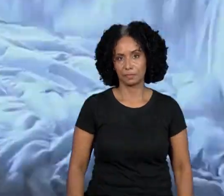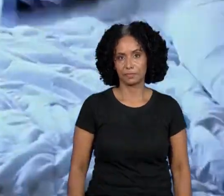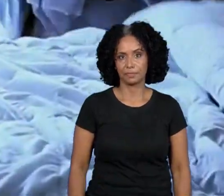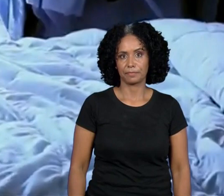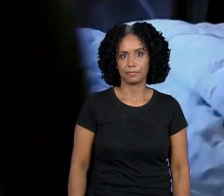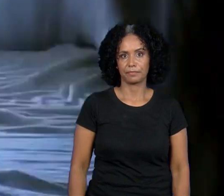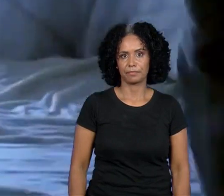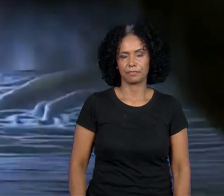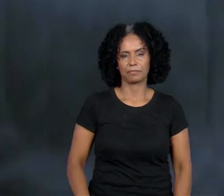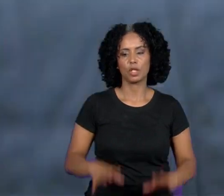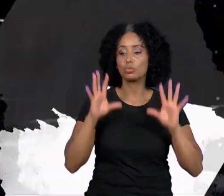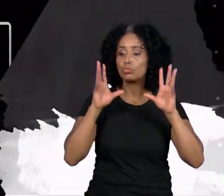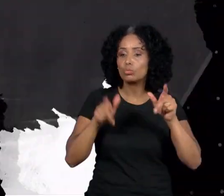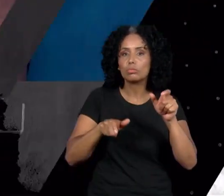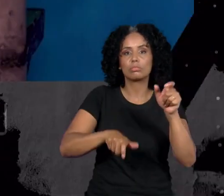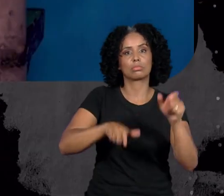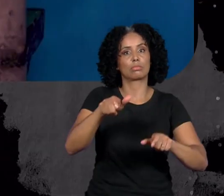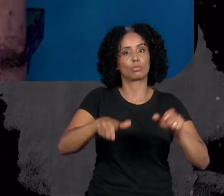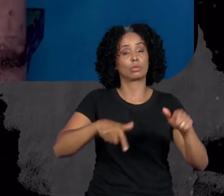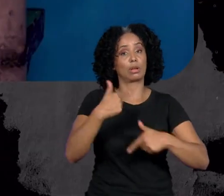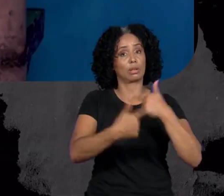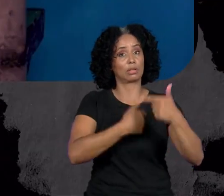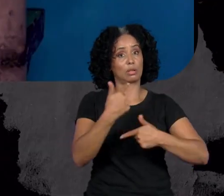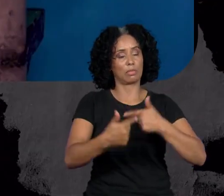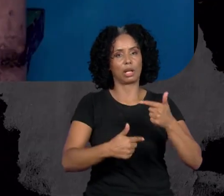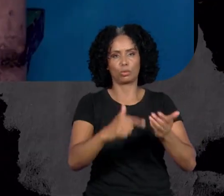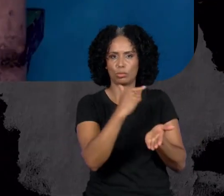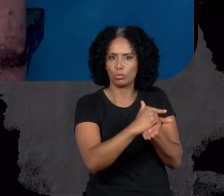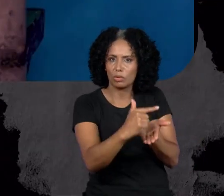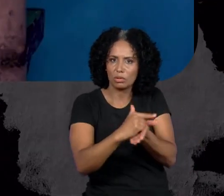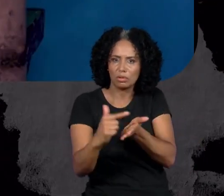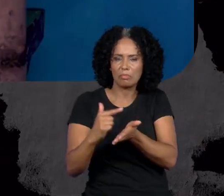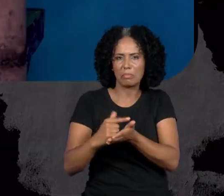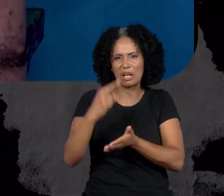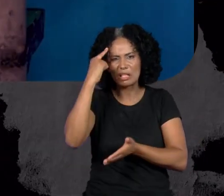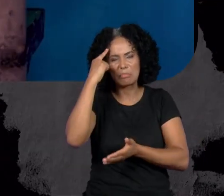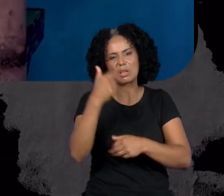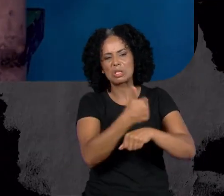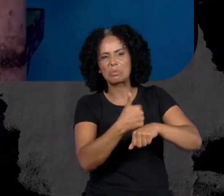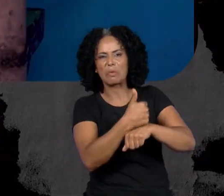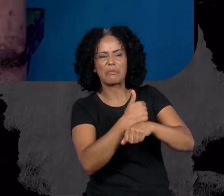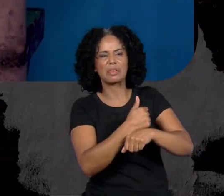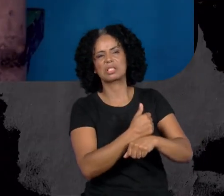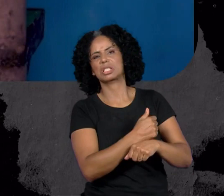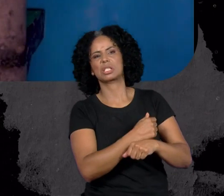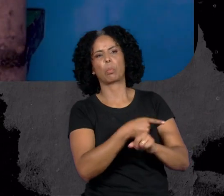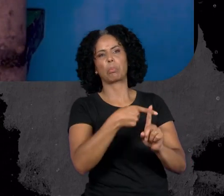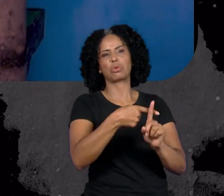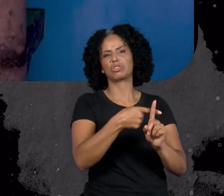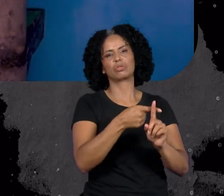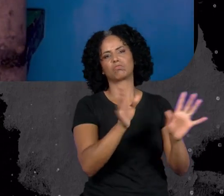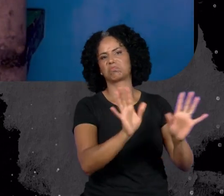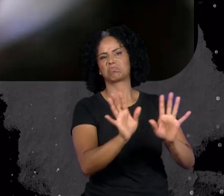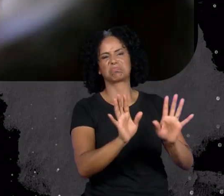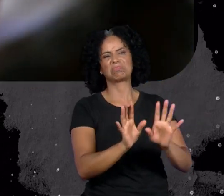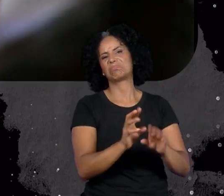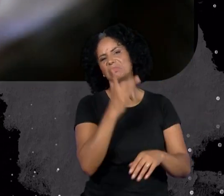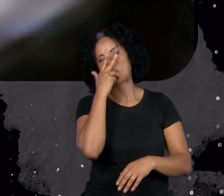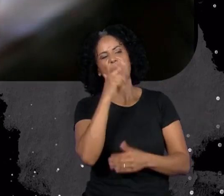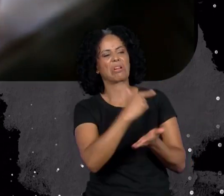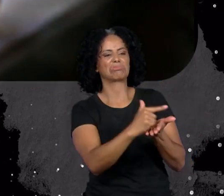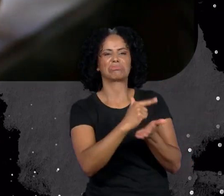As próprias mulheres domésticas não entendem como algo positivo essa profissão. Às vezes não entendem nem como profissão mesmo,